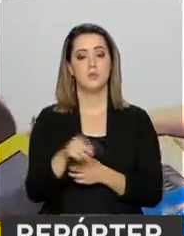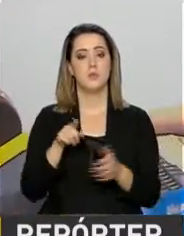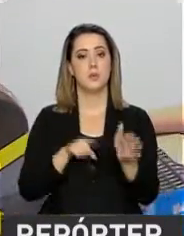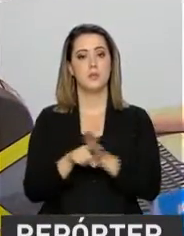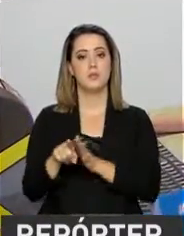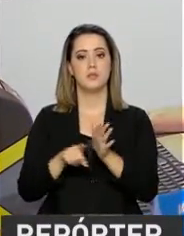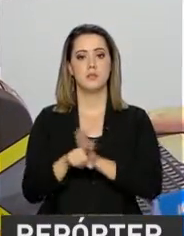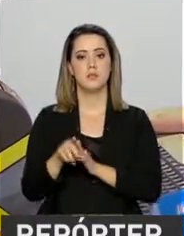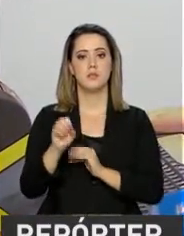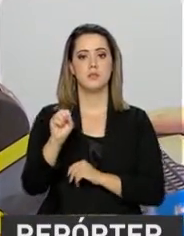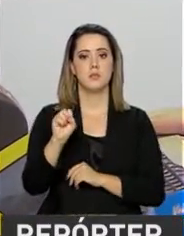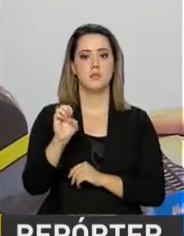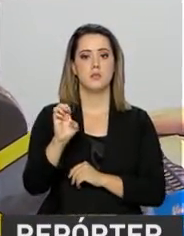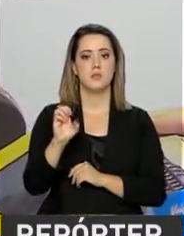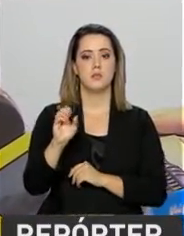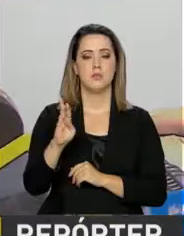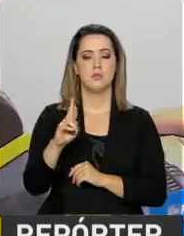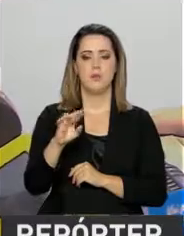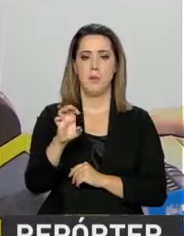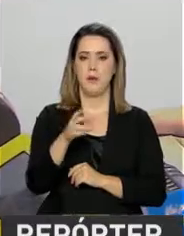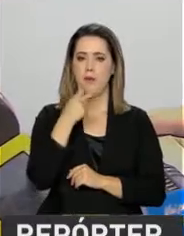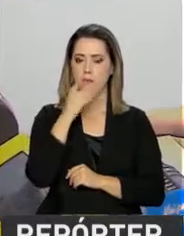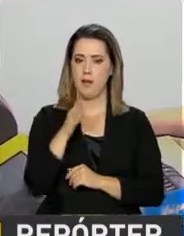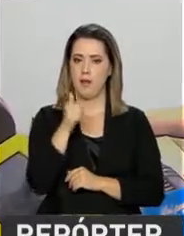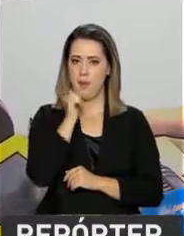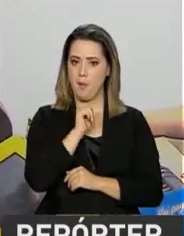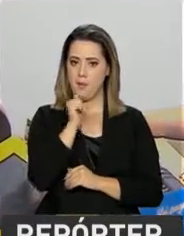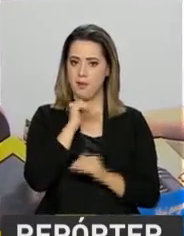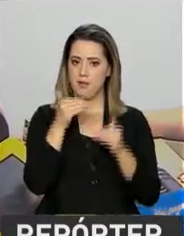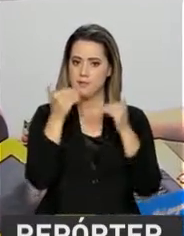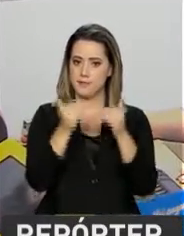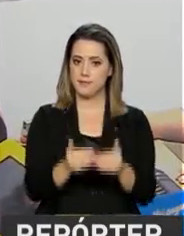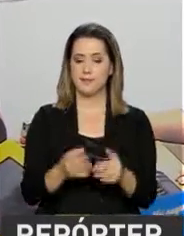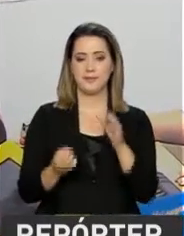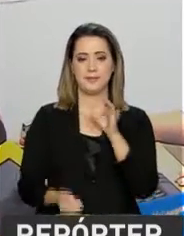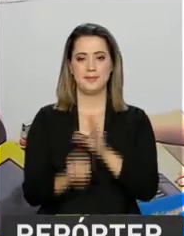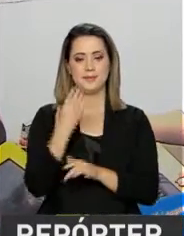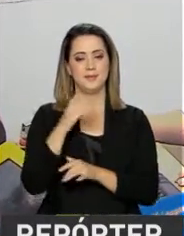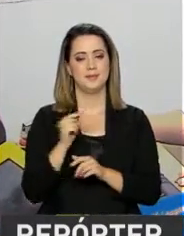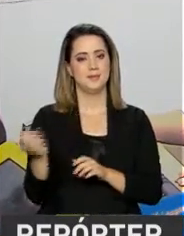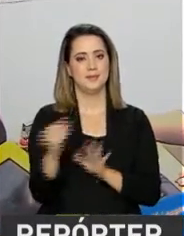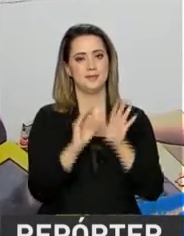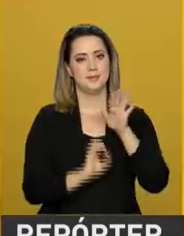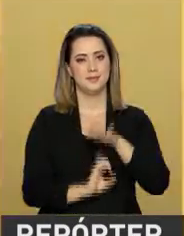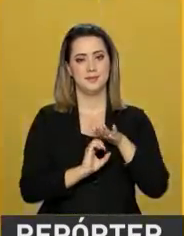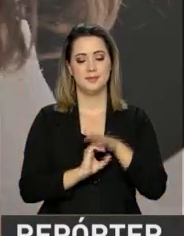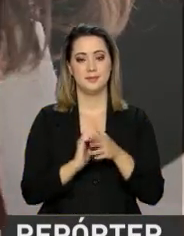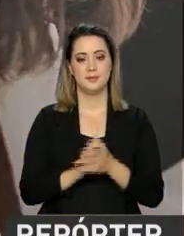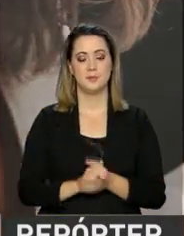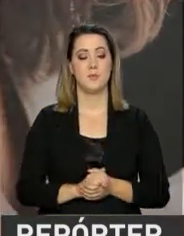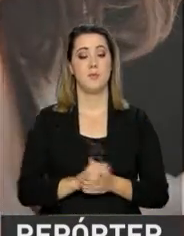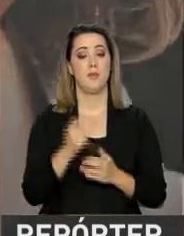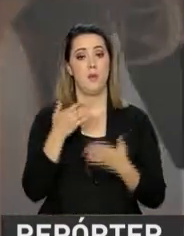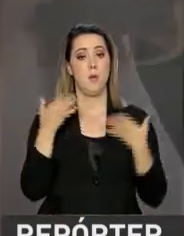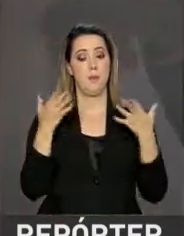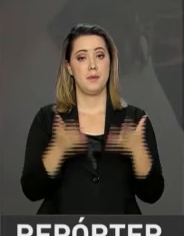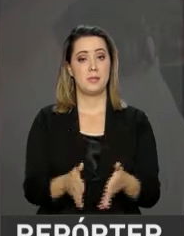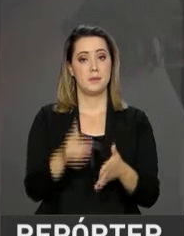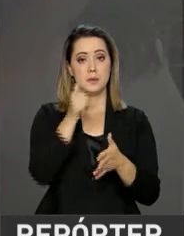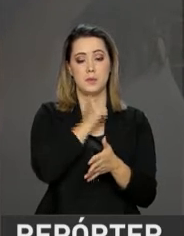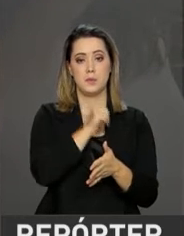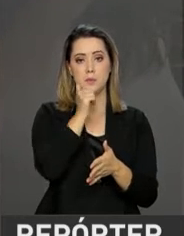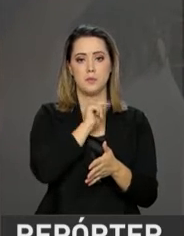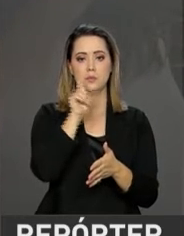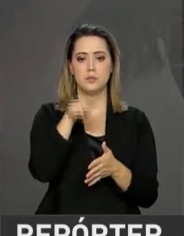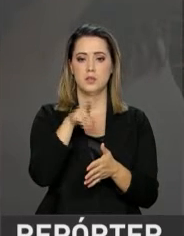pesquisa do sebrae as mulheres estão à frente dos homens na criação de novos negócios a participação feminina é